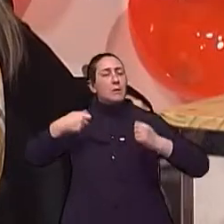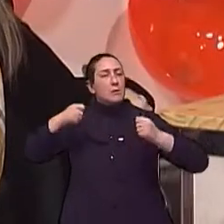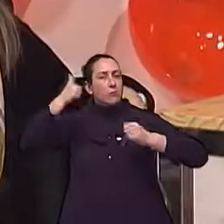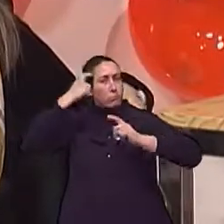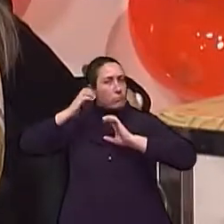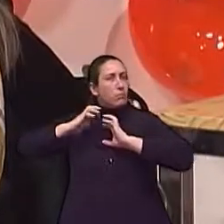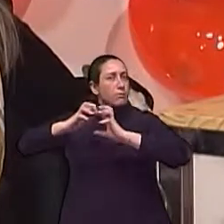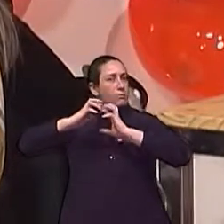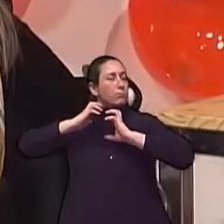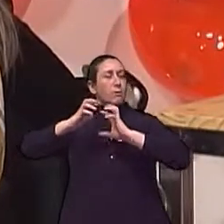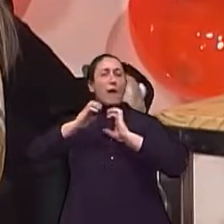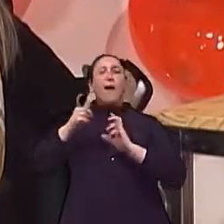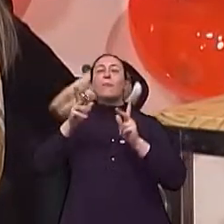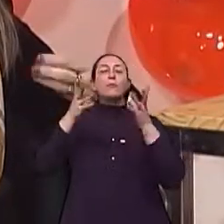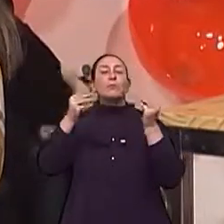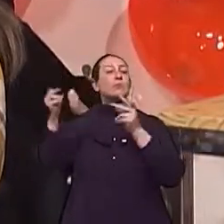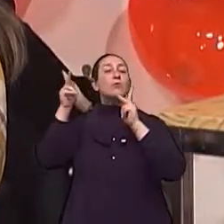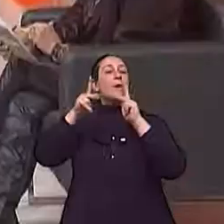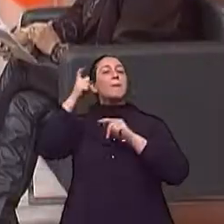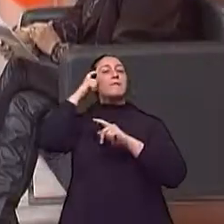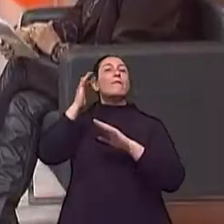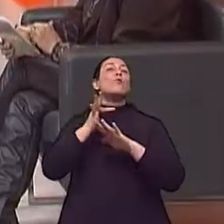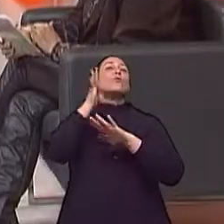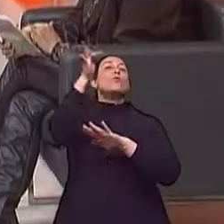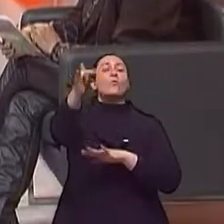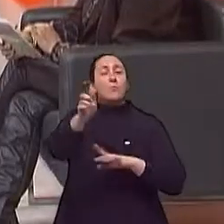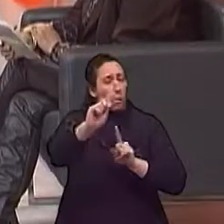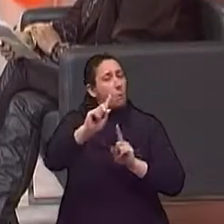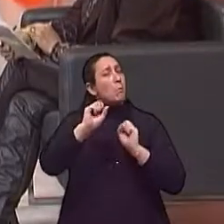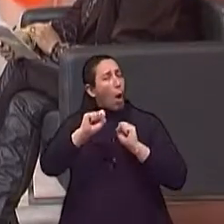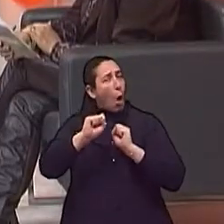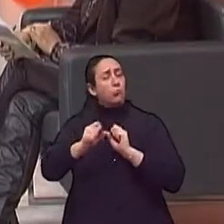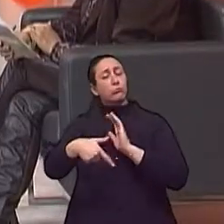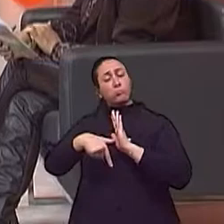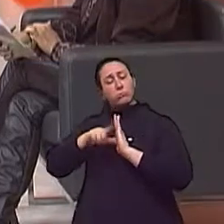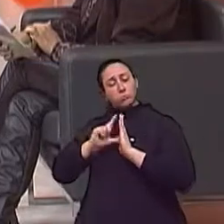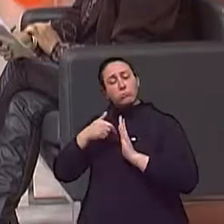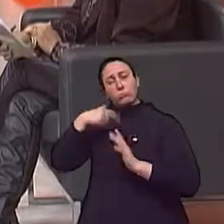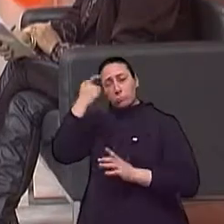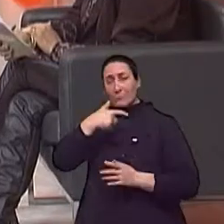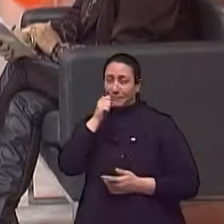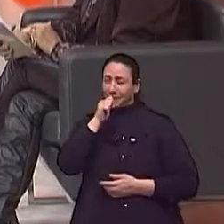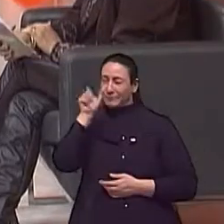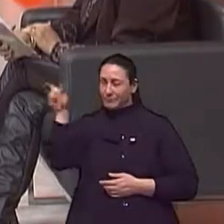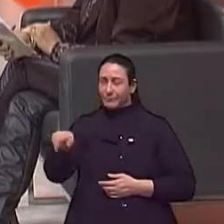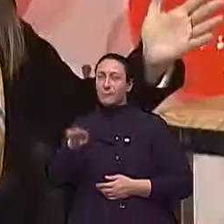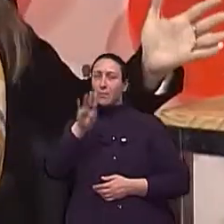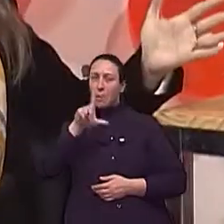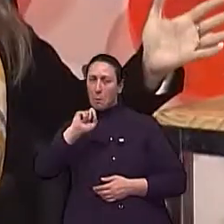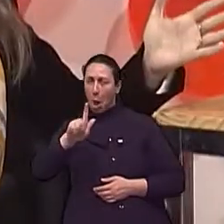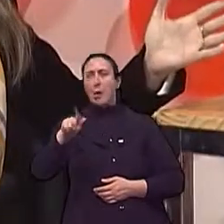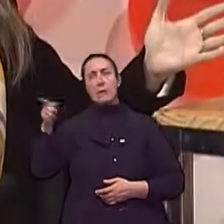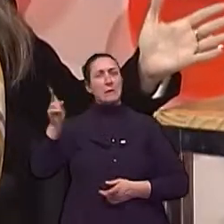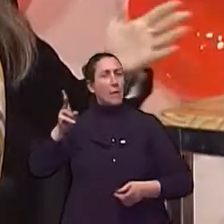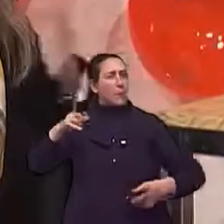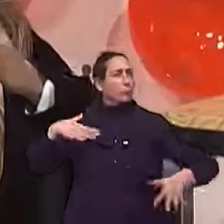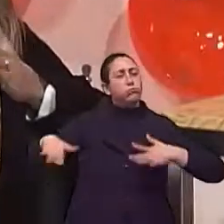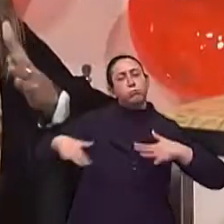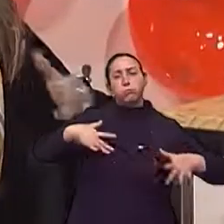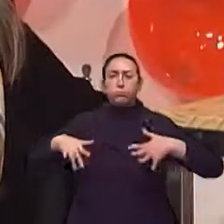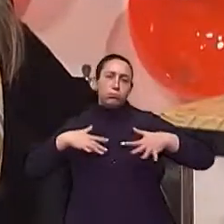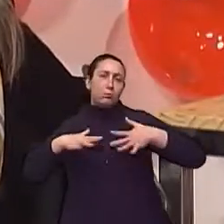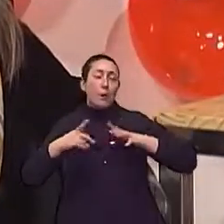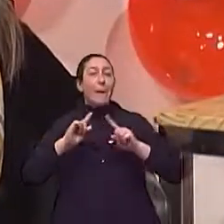só lá adiante a gente já faz isso desde sempre né uma pessoa blogueira como ela provavelmente sempre foi ativa a vida inteira